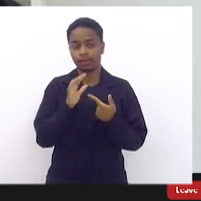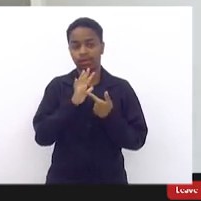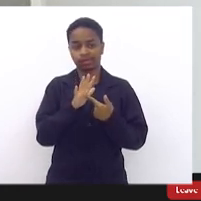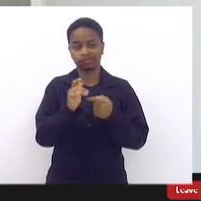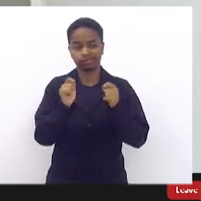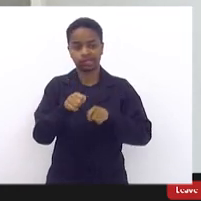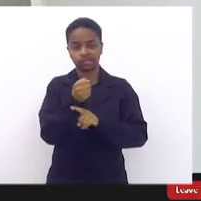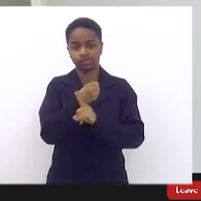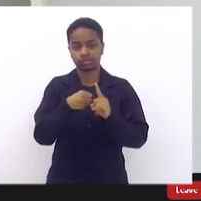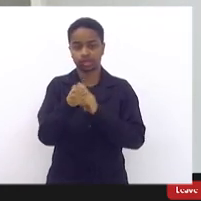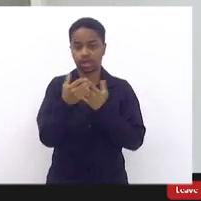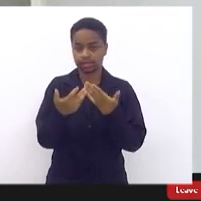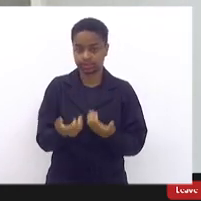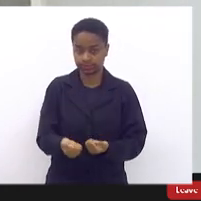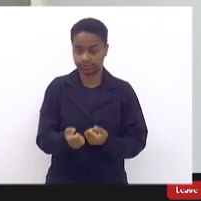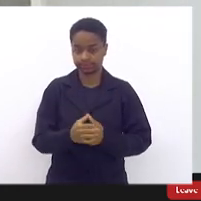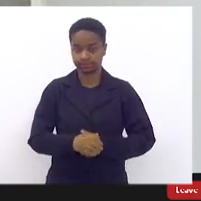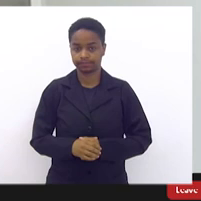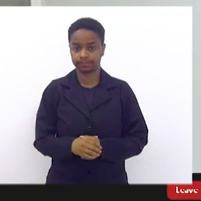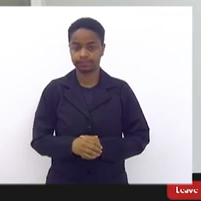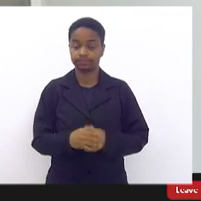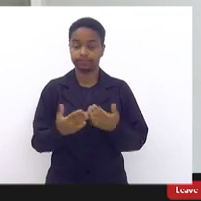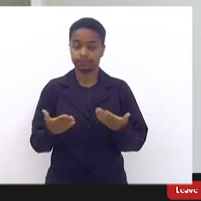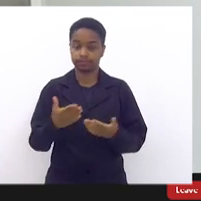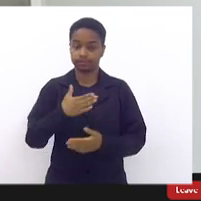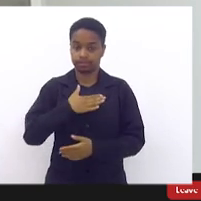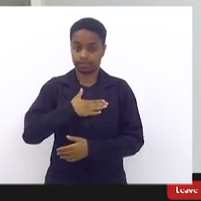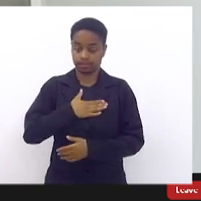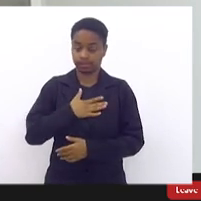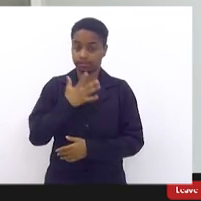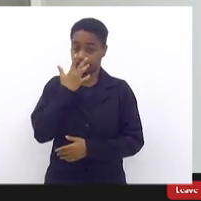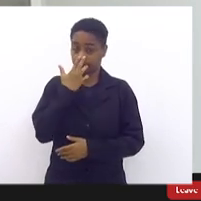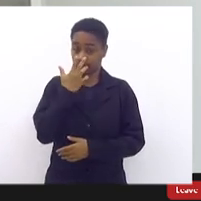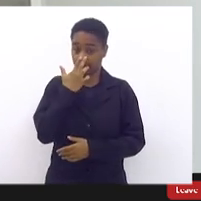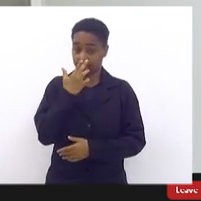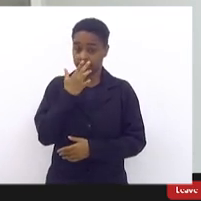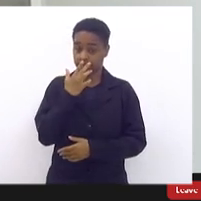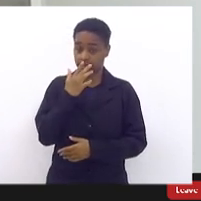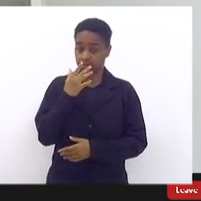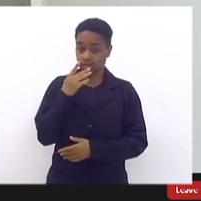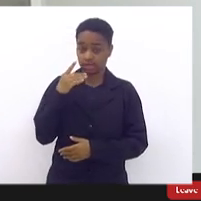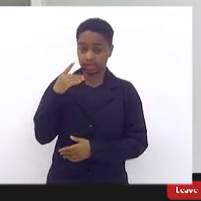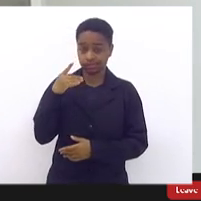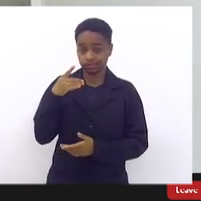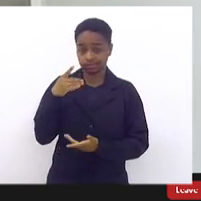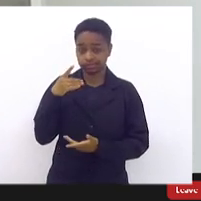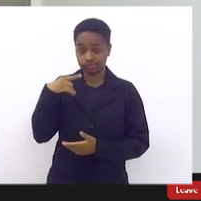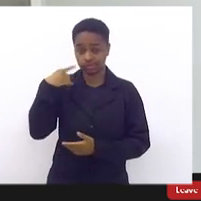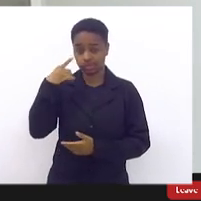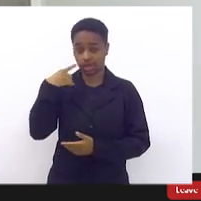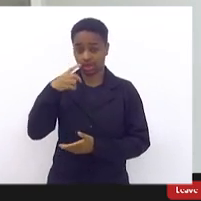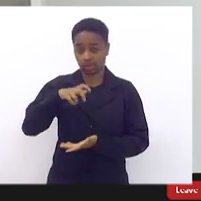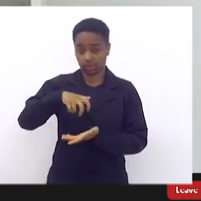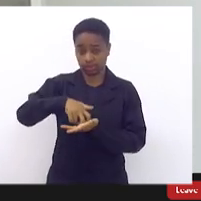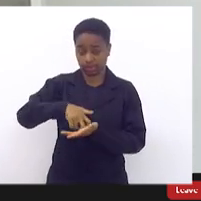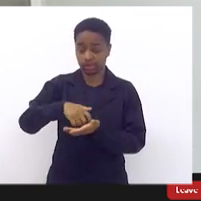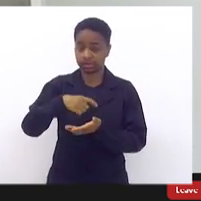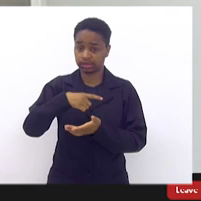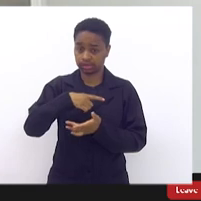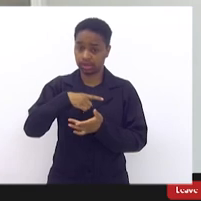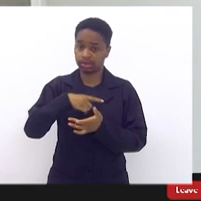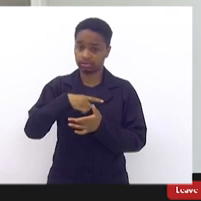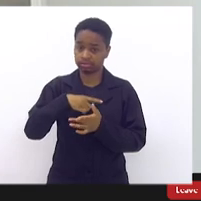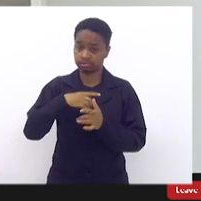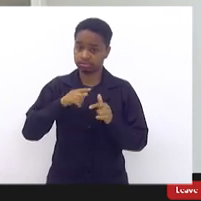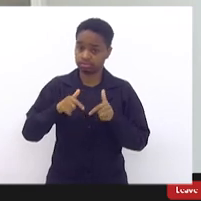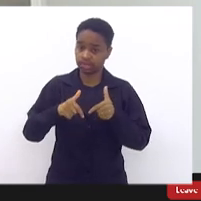socialmente. E me parece que o direito penal tem um sentido simbólico nesse